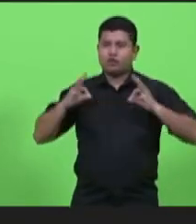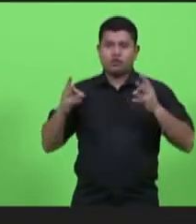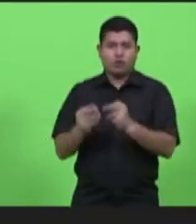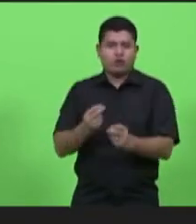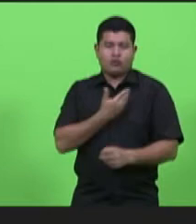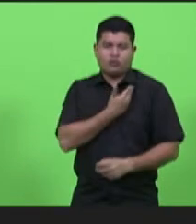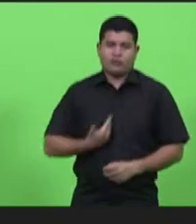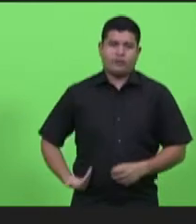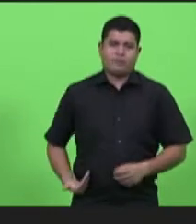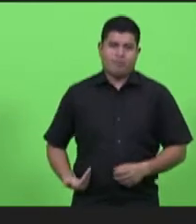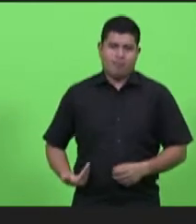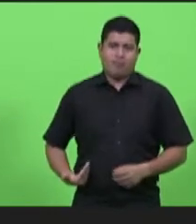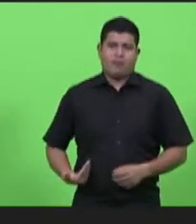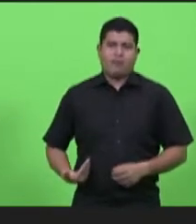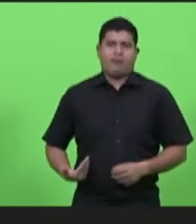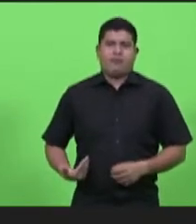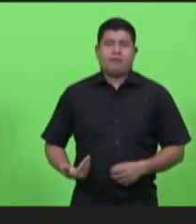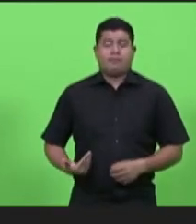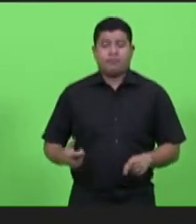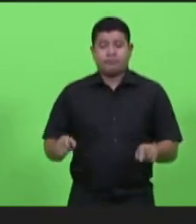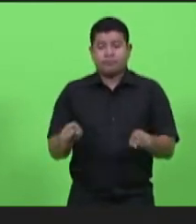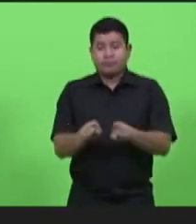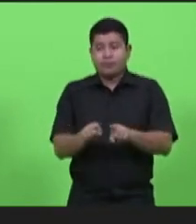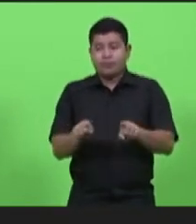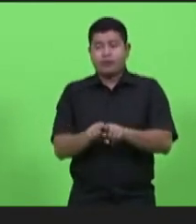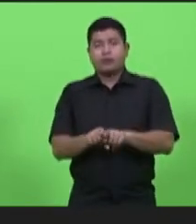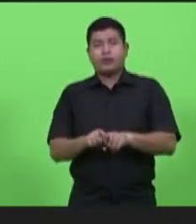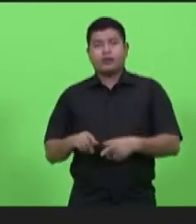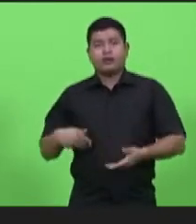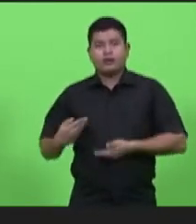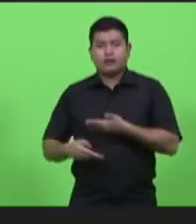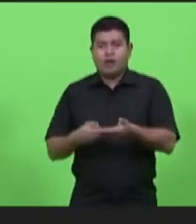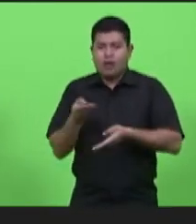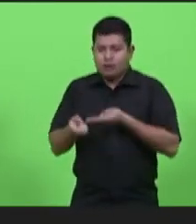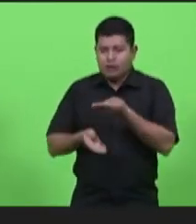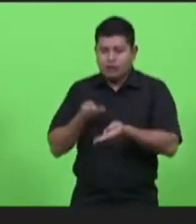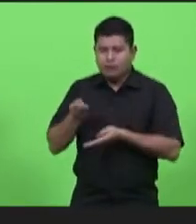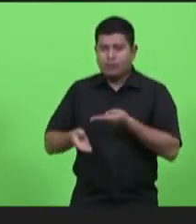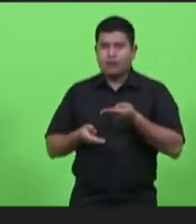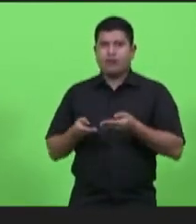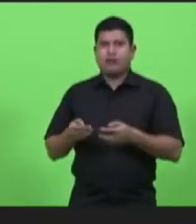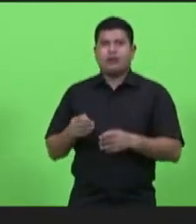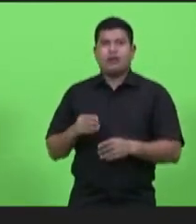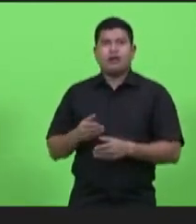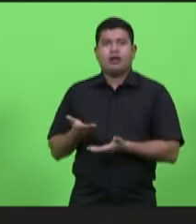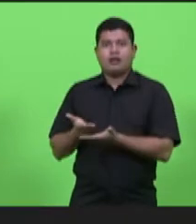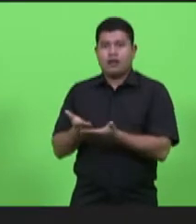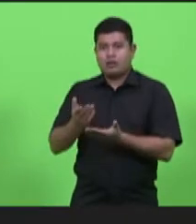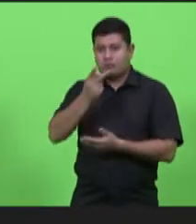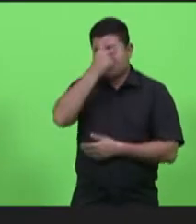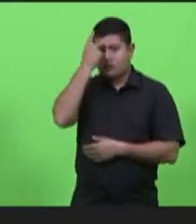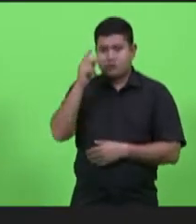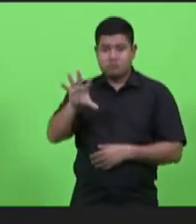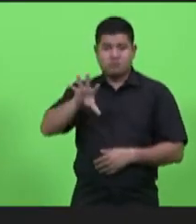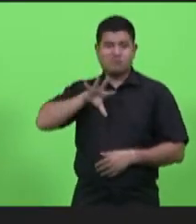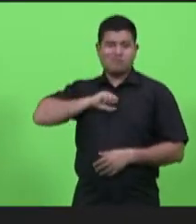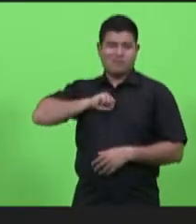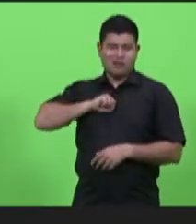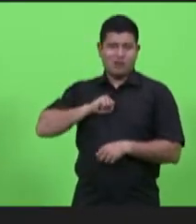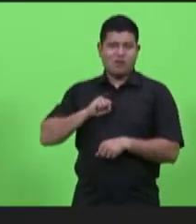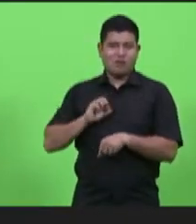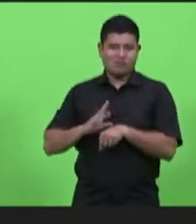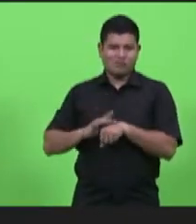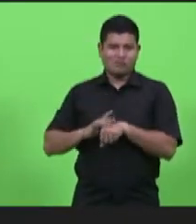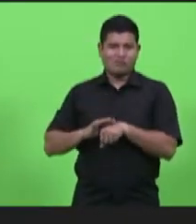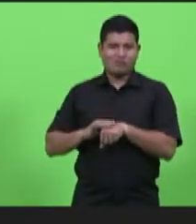passo seguinte, fazer o tratamento e o encaminhamento adequado das pessoas que contraírem o vírus. Então,